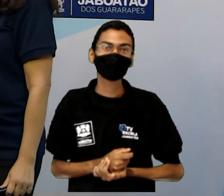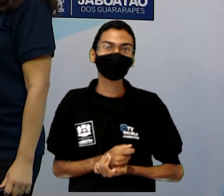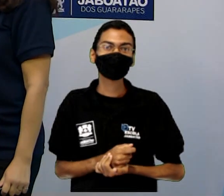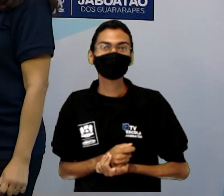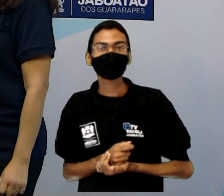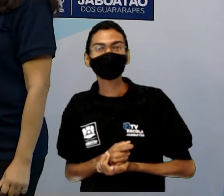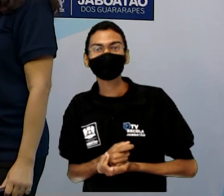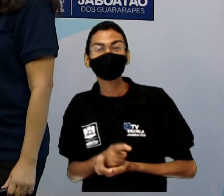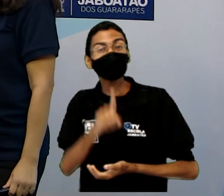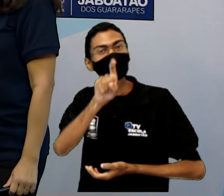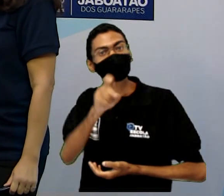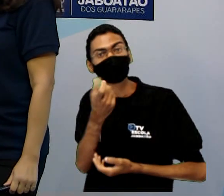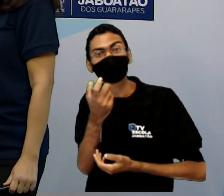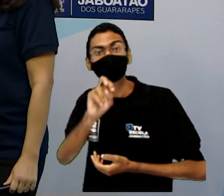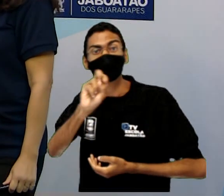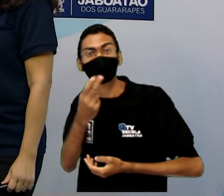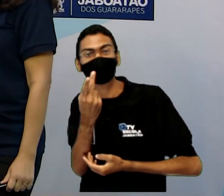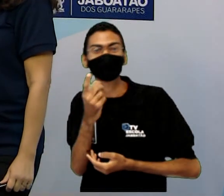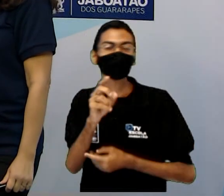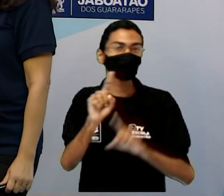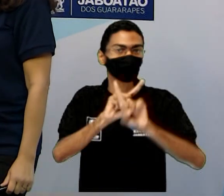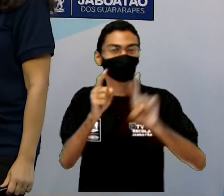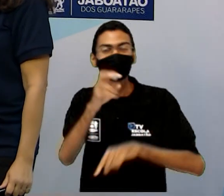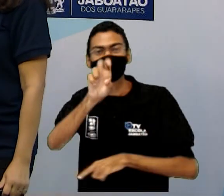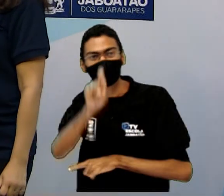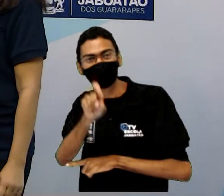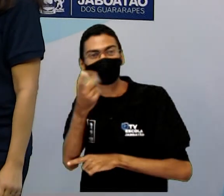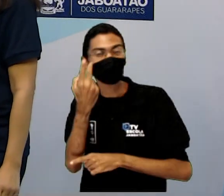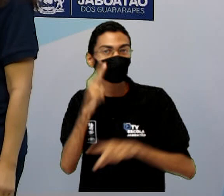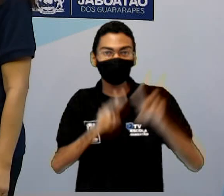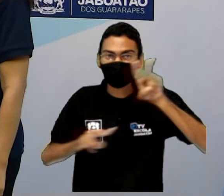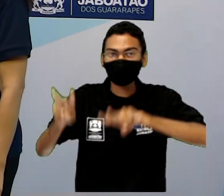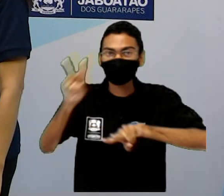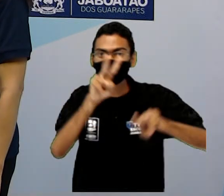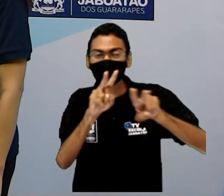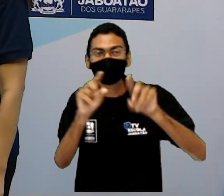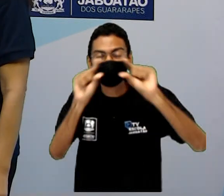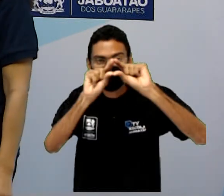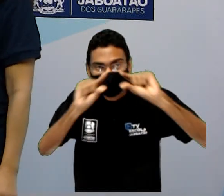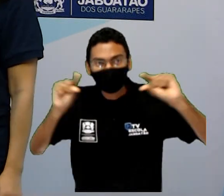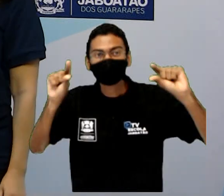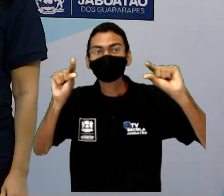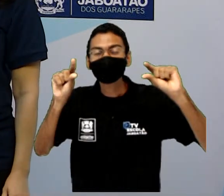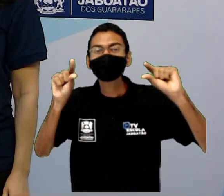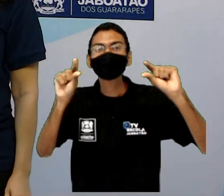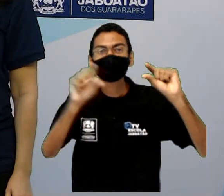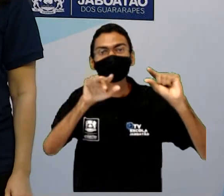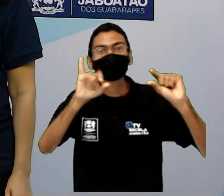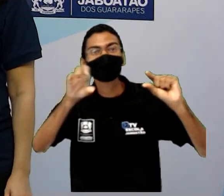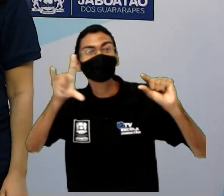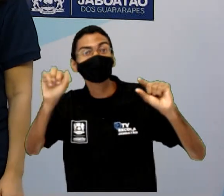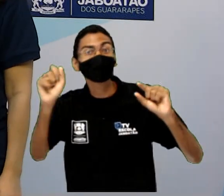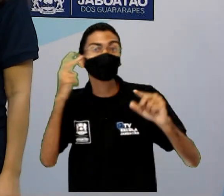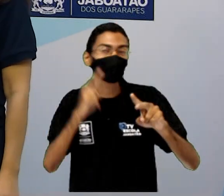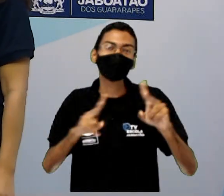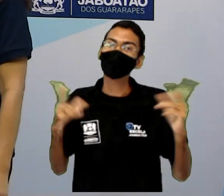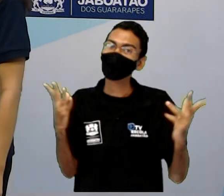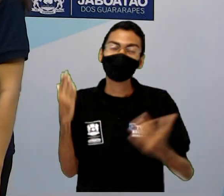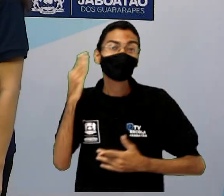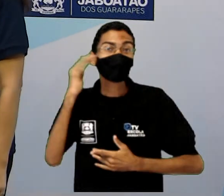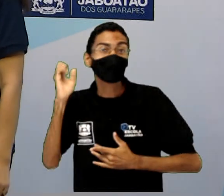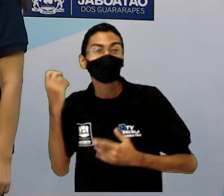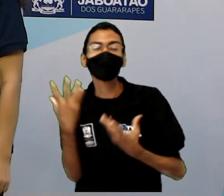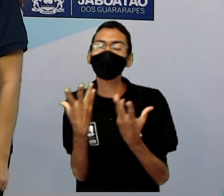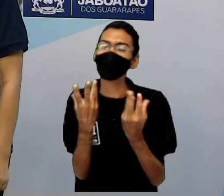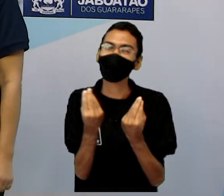eis a questão. Então, a gente está vendo que essa frase de William Shakespeare é muito famosa e